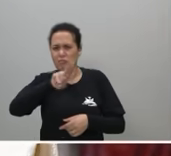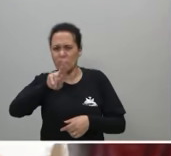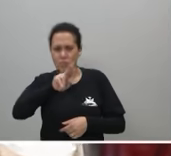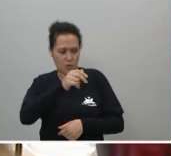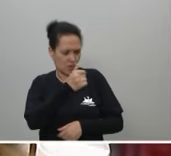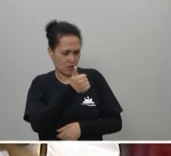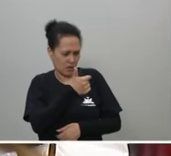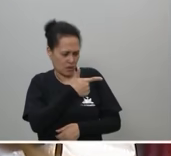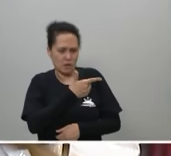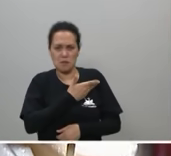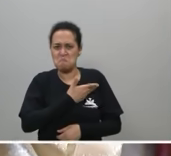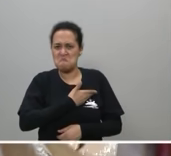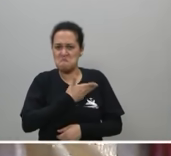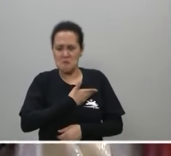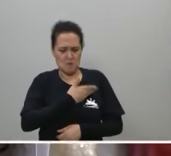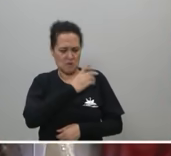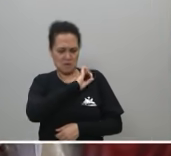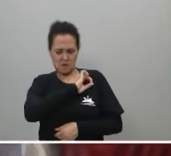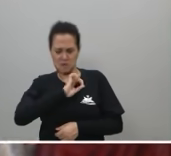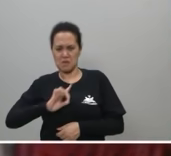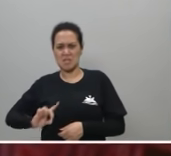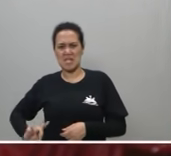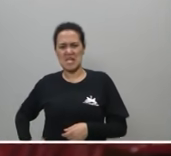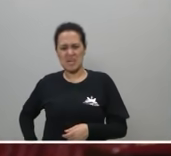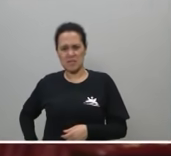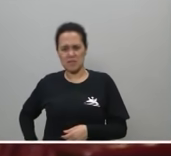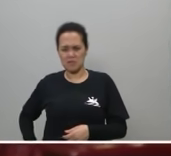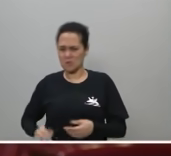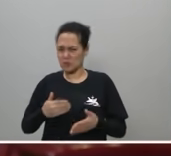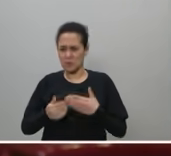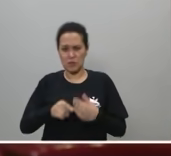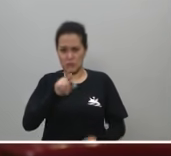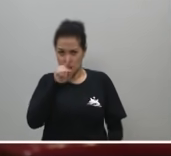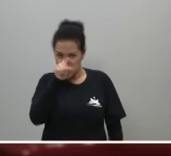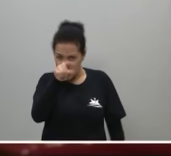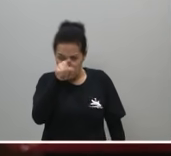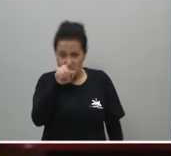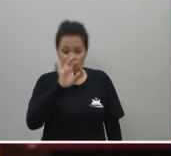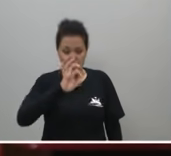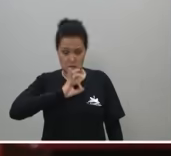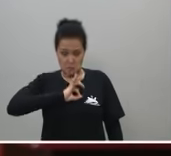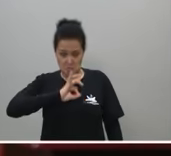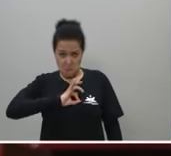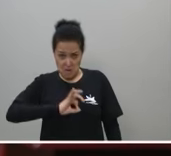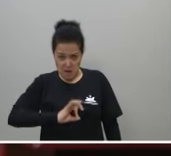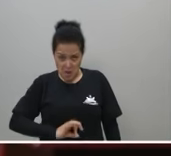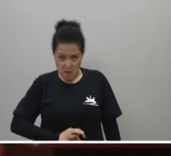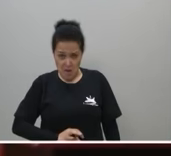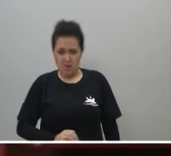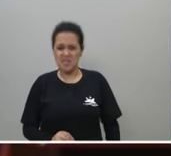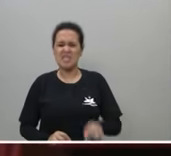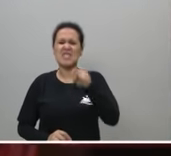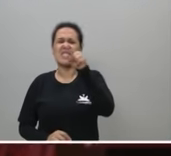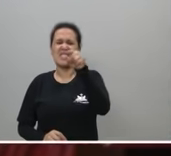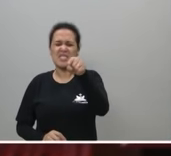diácono, sendo bem sincero, não importa se você é padre, não importa se você é membro do